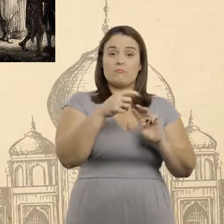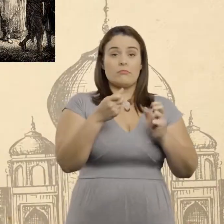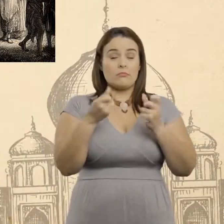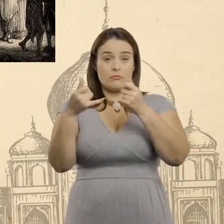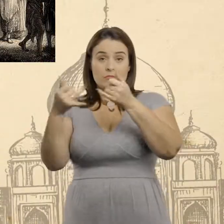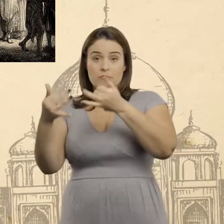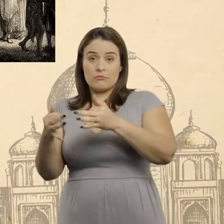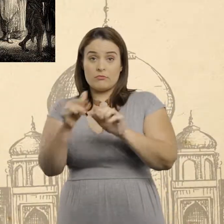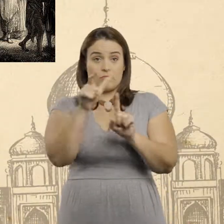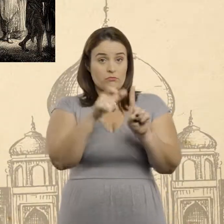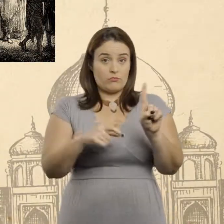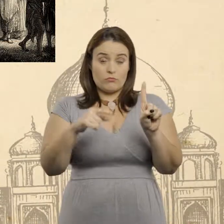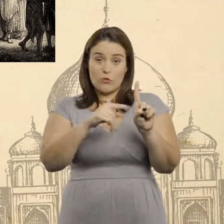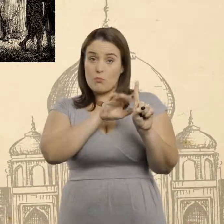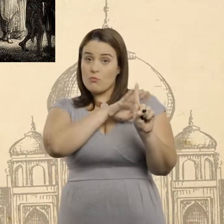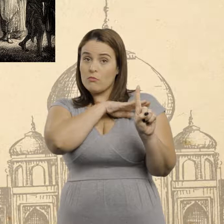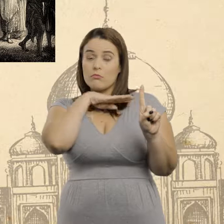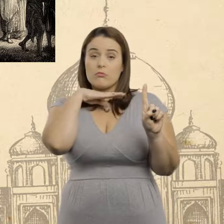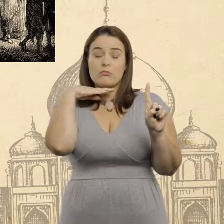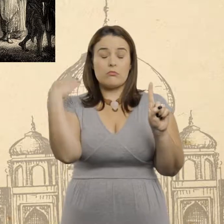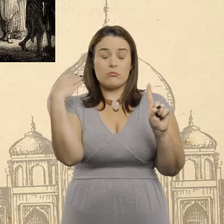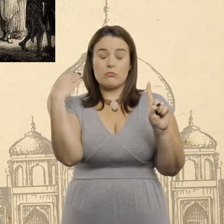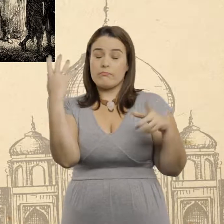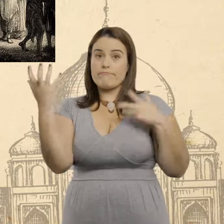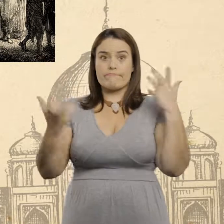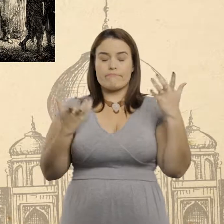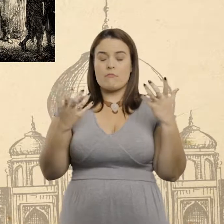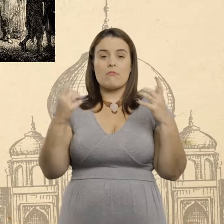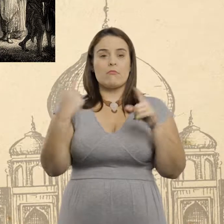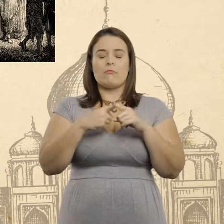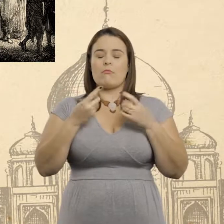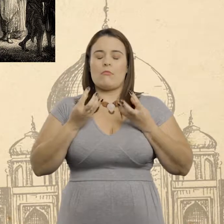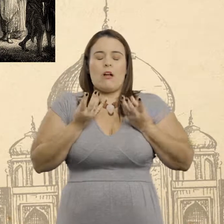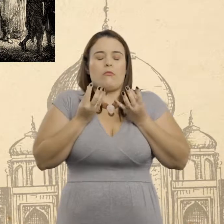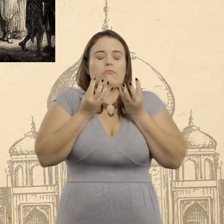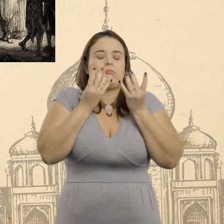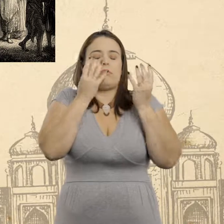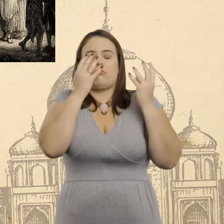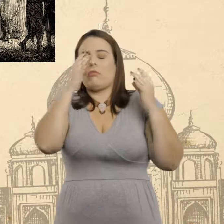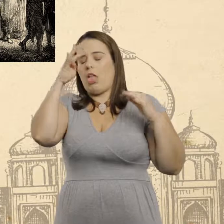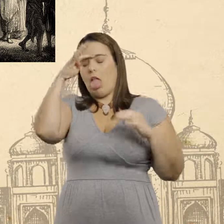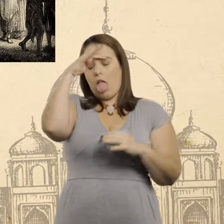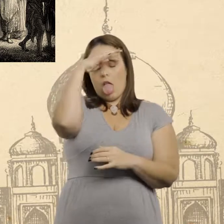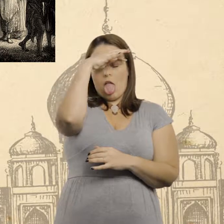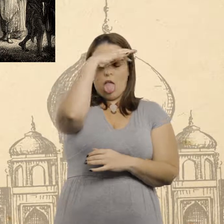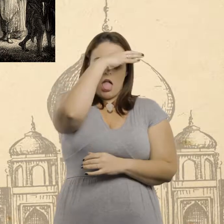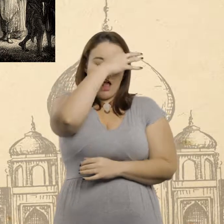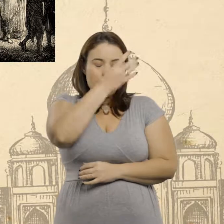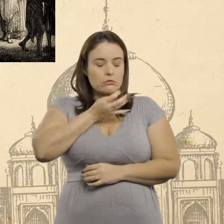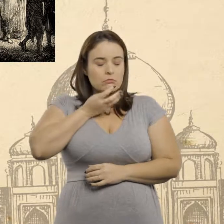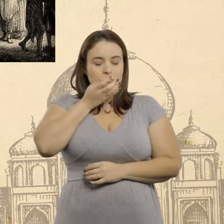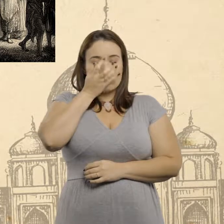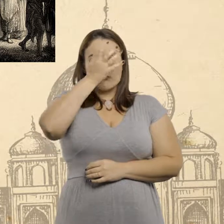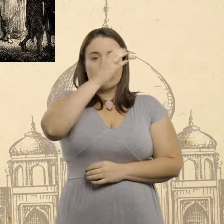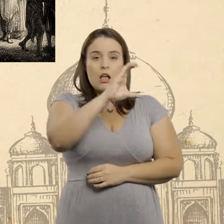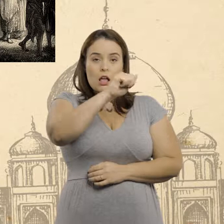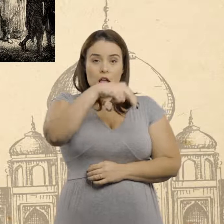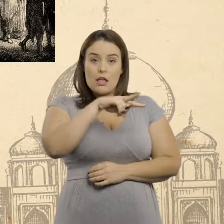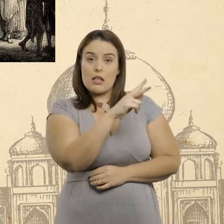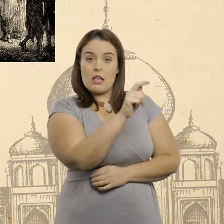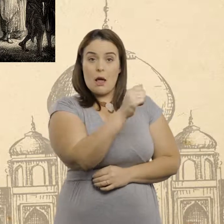Ele também contou que a mulher que ia ser sacrificada não reagia porque estava dopada com fumaça de cânhamo e